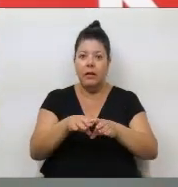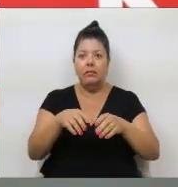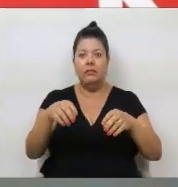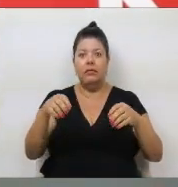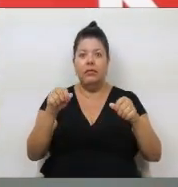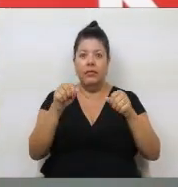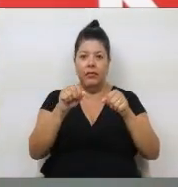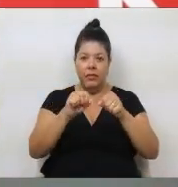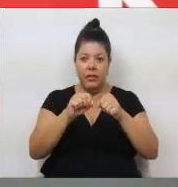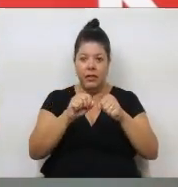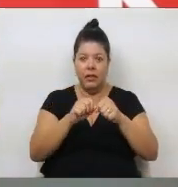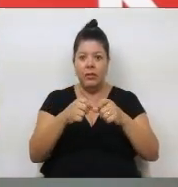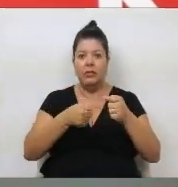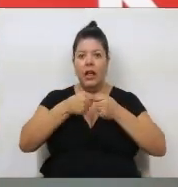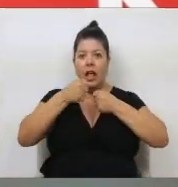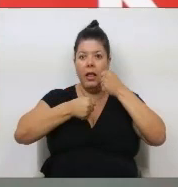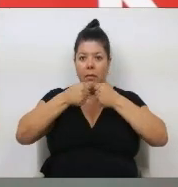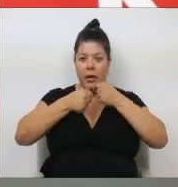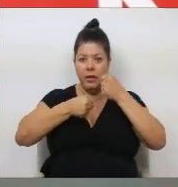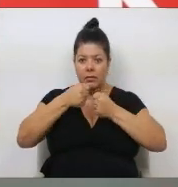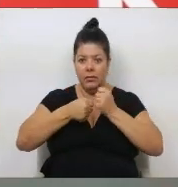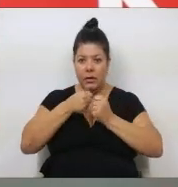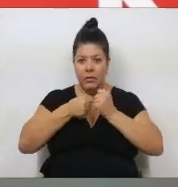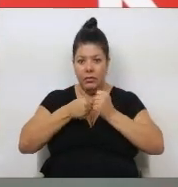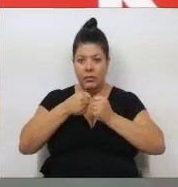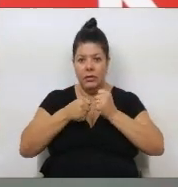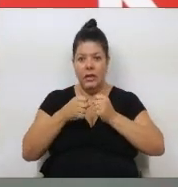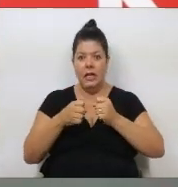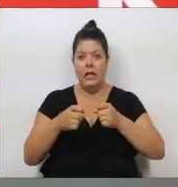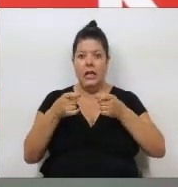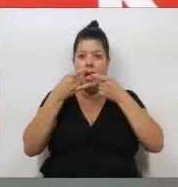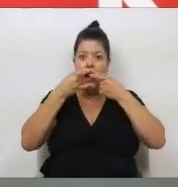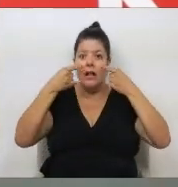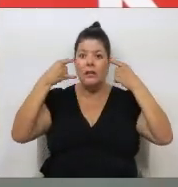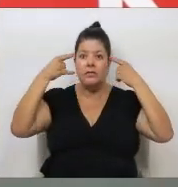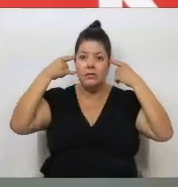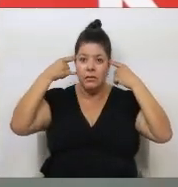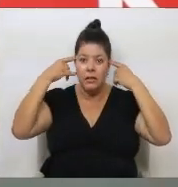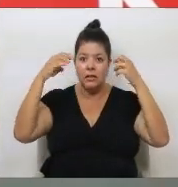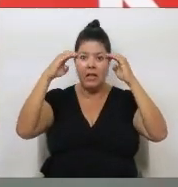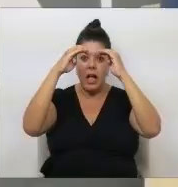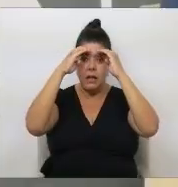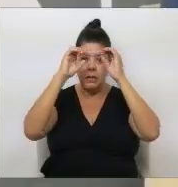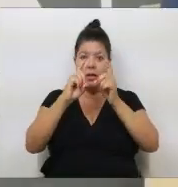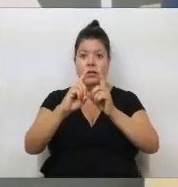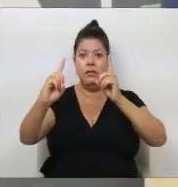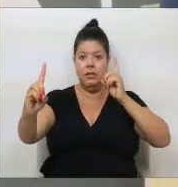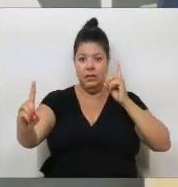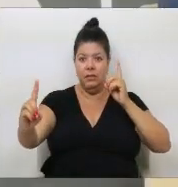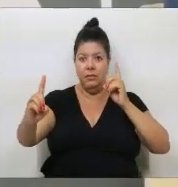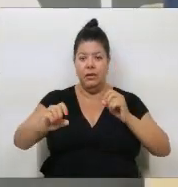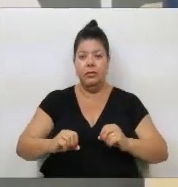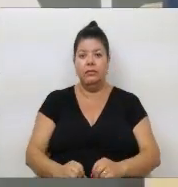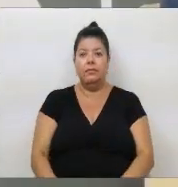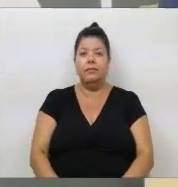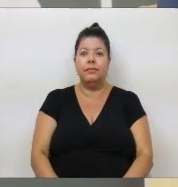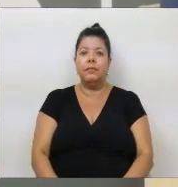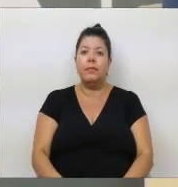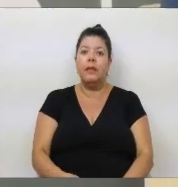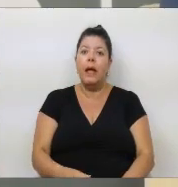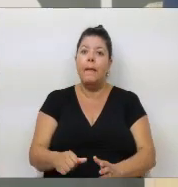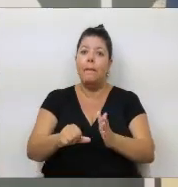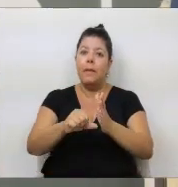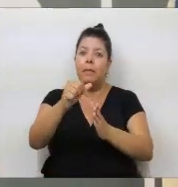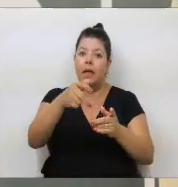Entrevistado e entrevistador mantiveram sempre o distanciamento necessário para o não uso de máscaras. Bom, e a primeira convidada